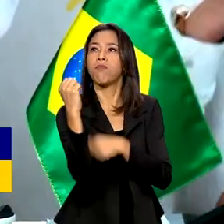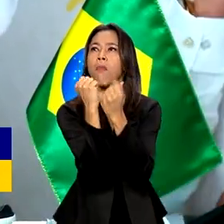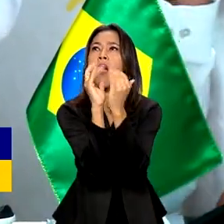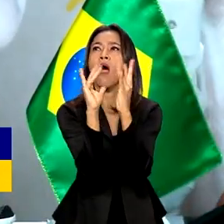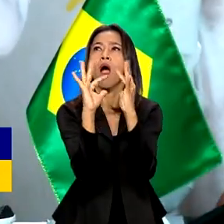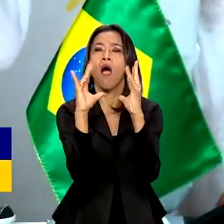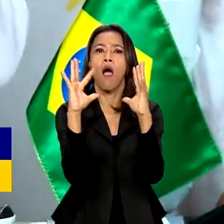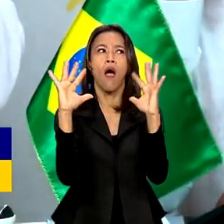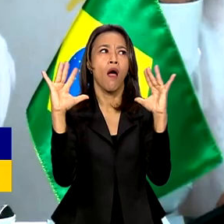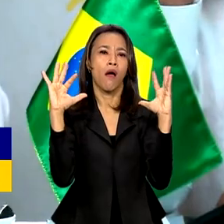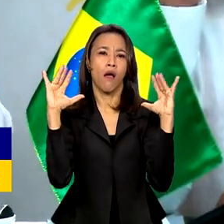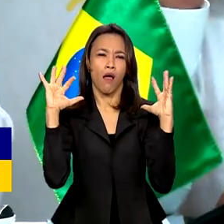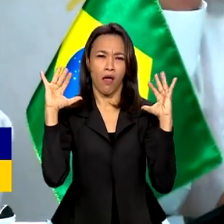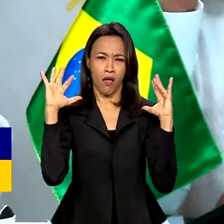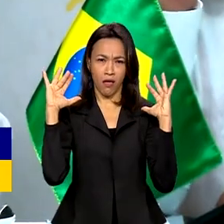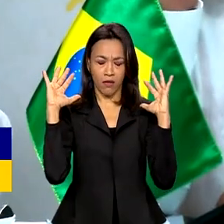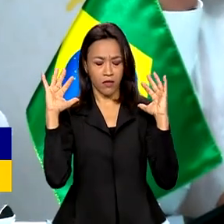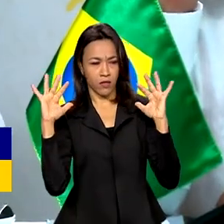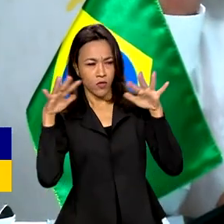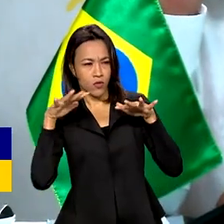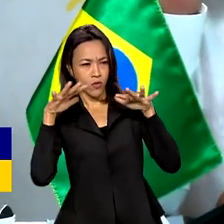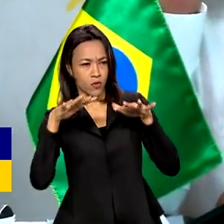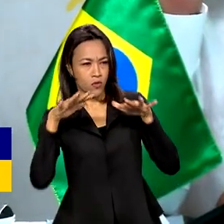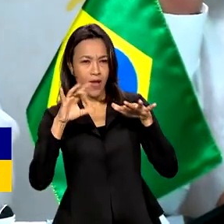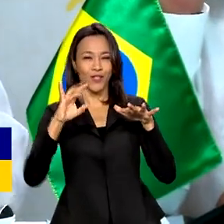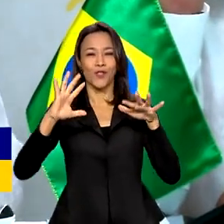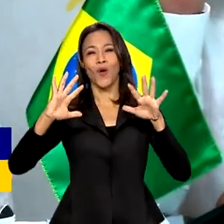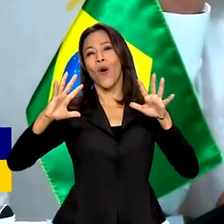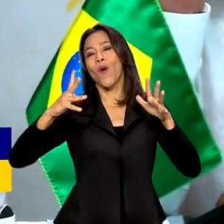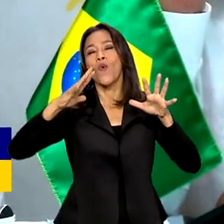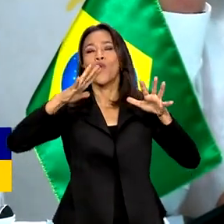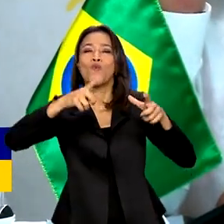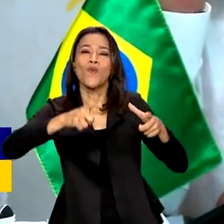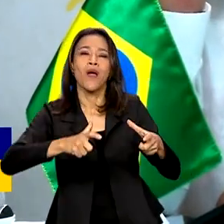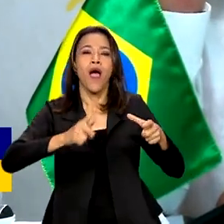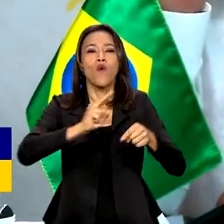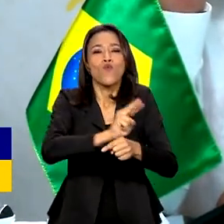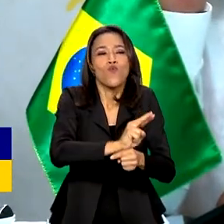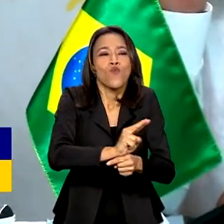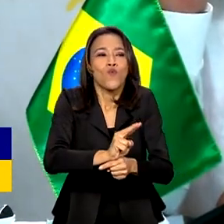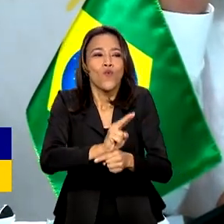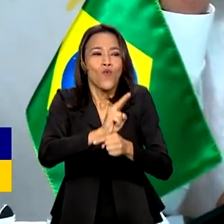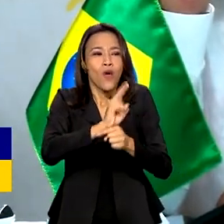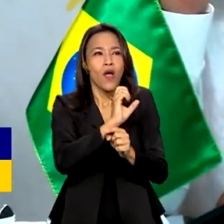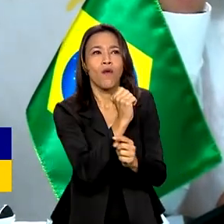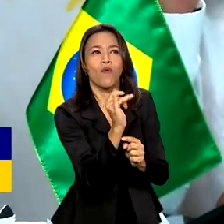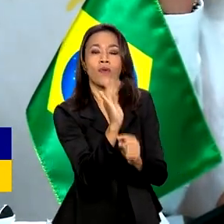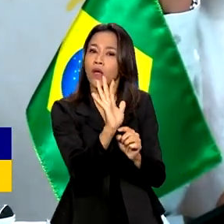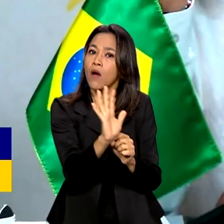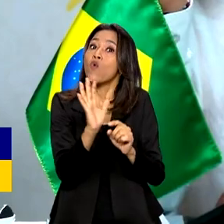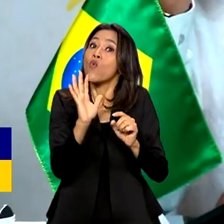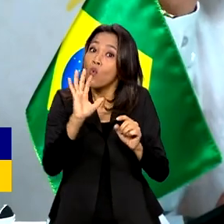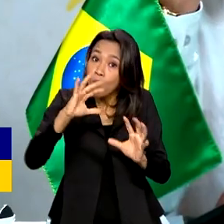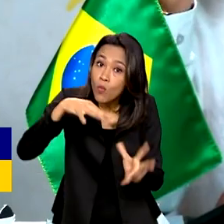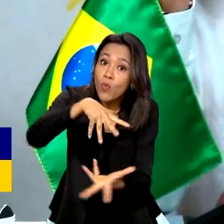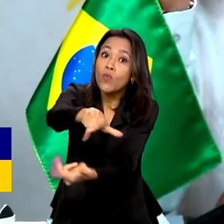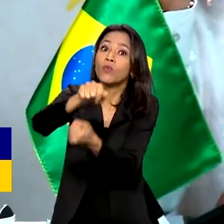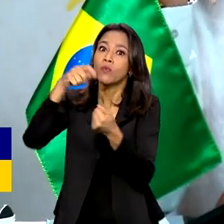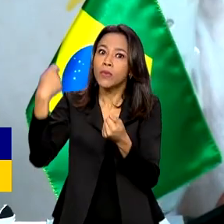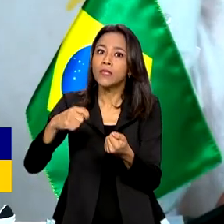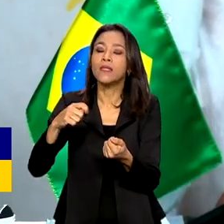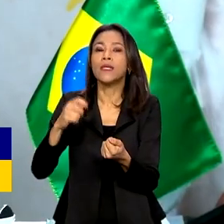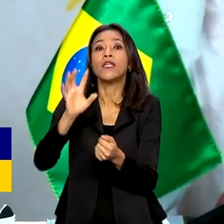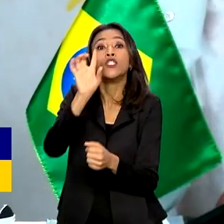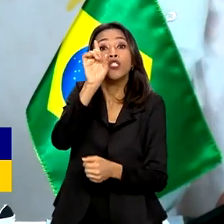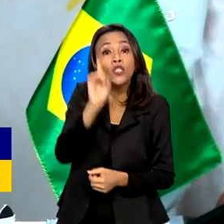não pode ser vista apenas como um santuário ecológico. O mundo precisa se preocupar com o direito a